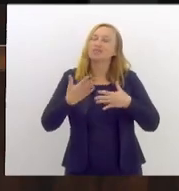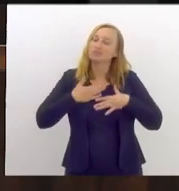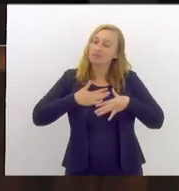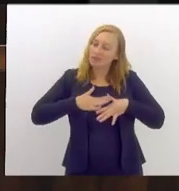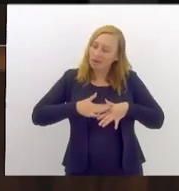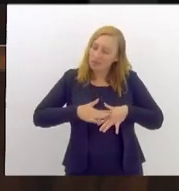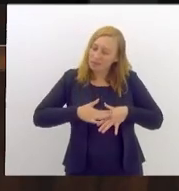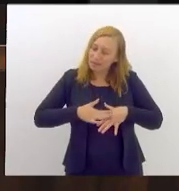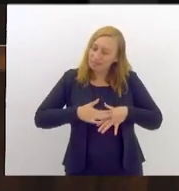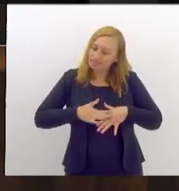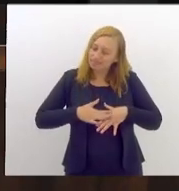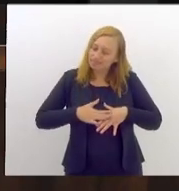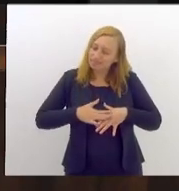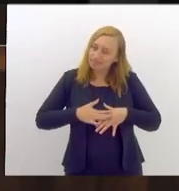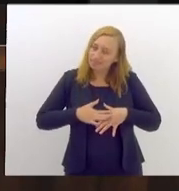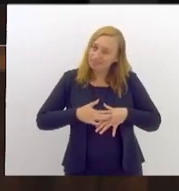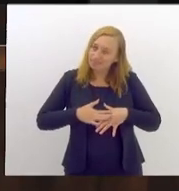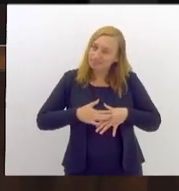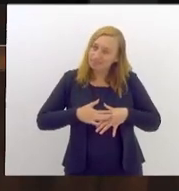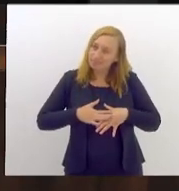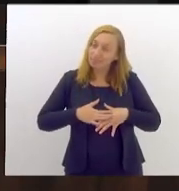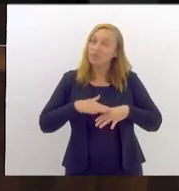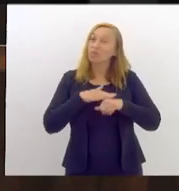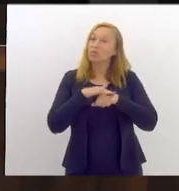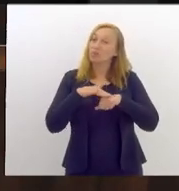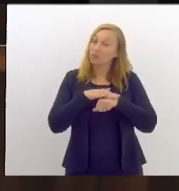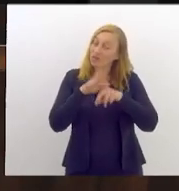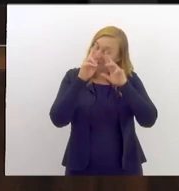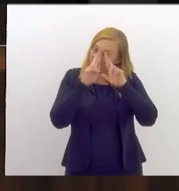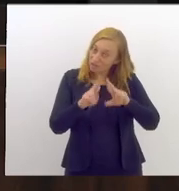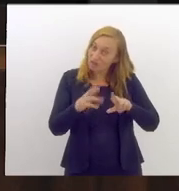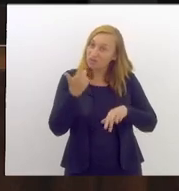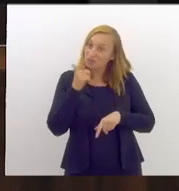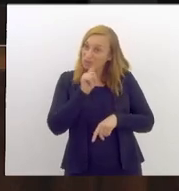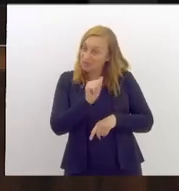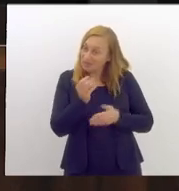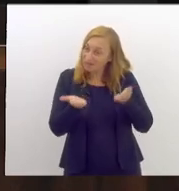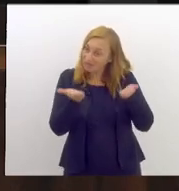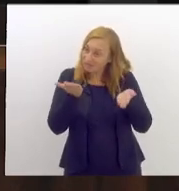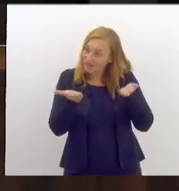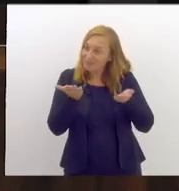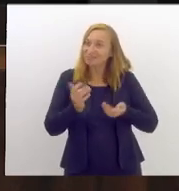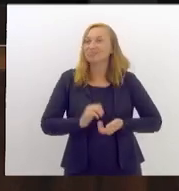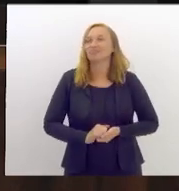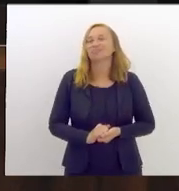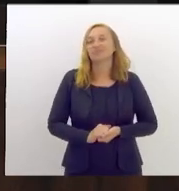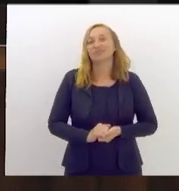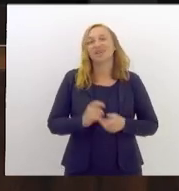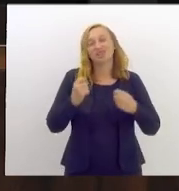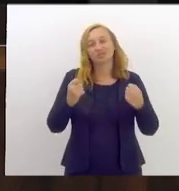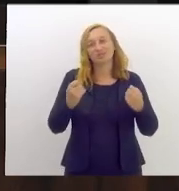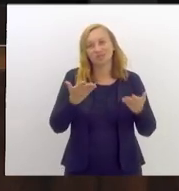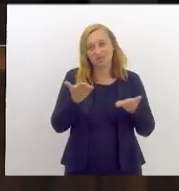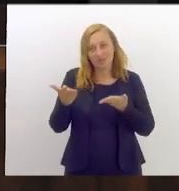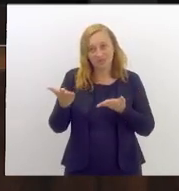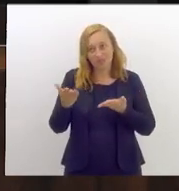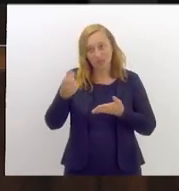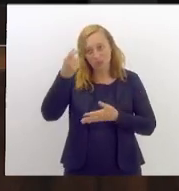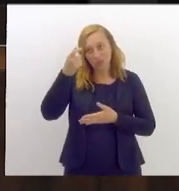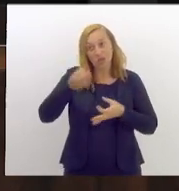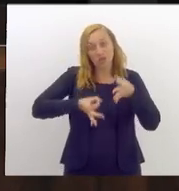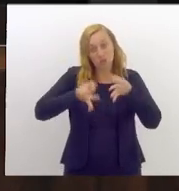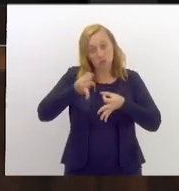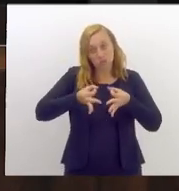tranquilidade com muita conversa e respeito a gente consegue equilibrar espero que vocês tenham